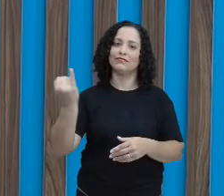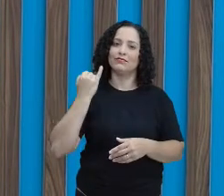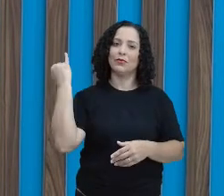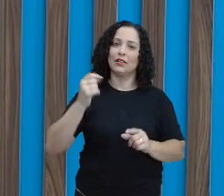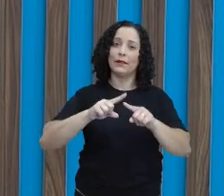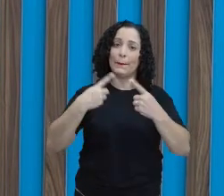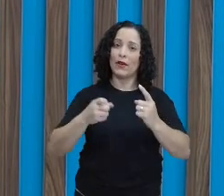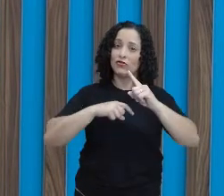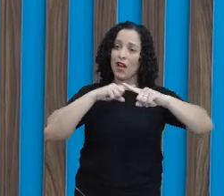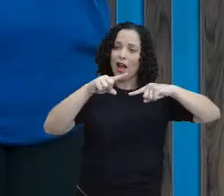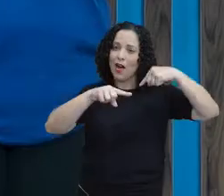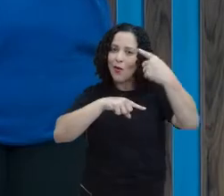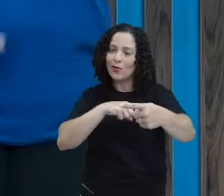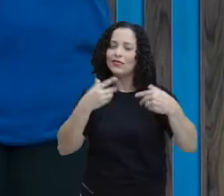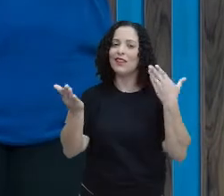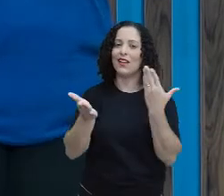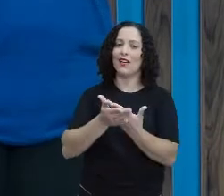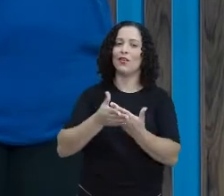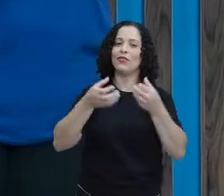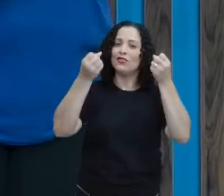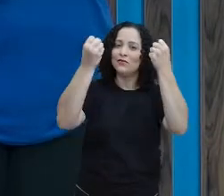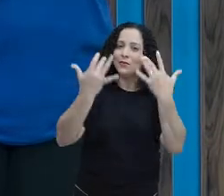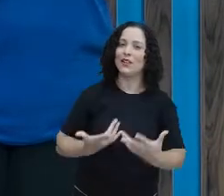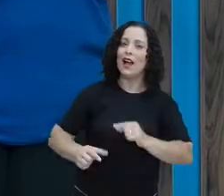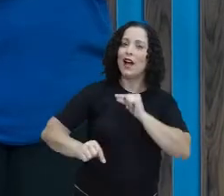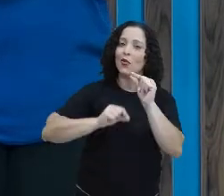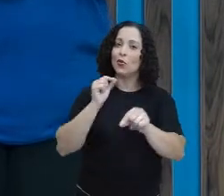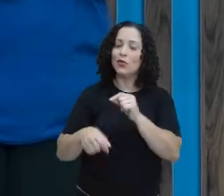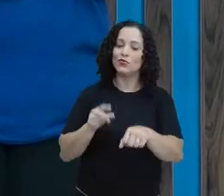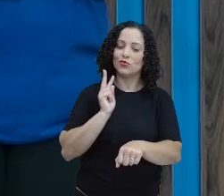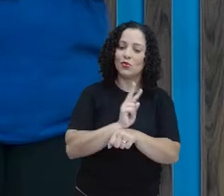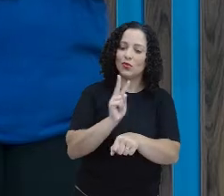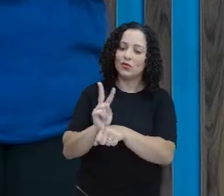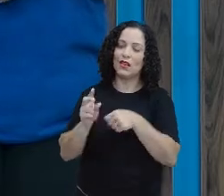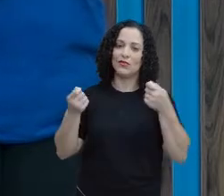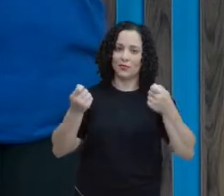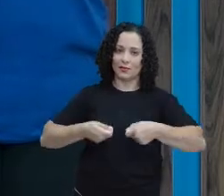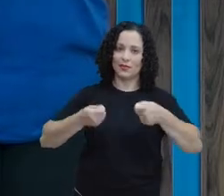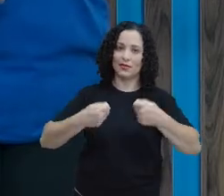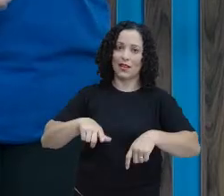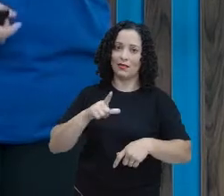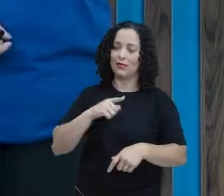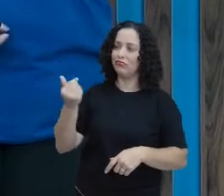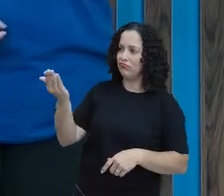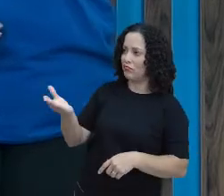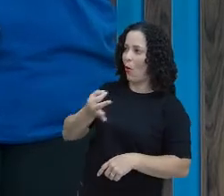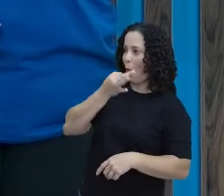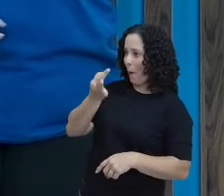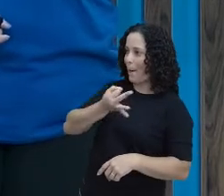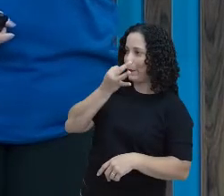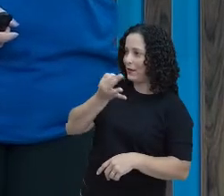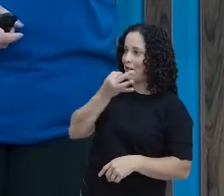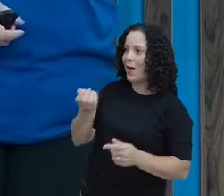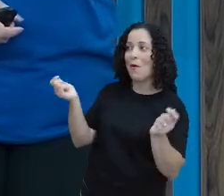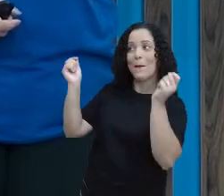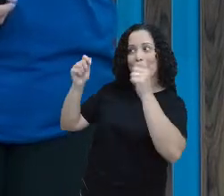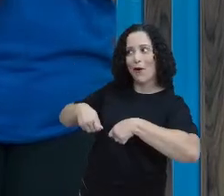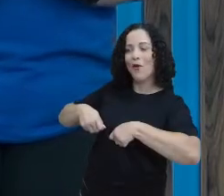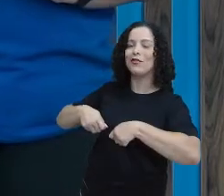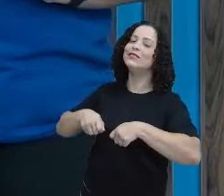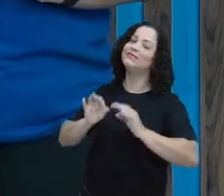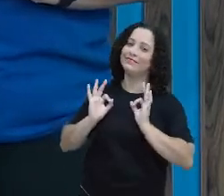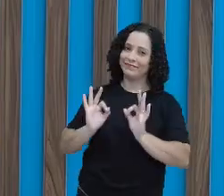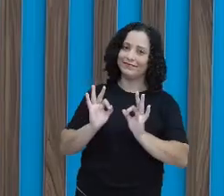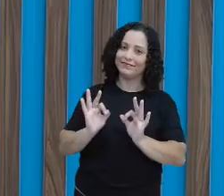próxima aula, vai falar um pouquinho sobre os cuidados que a gente deve ter com isso, né? Se a senhora quiser comentar alguma coisa, a senhora pode interromper,